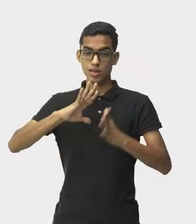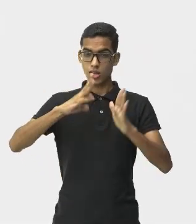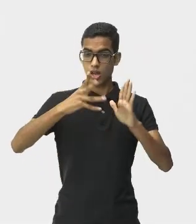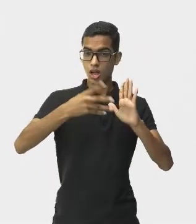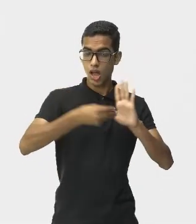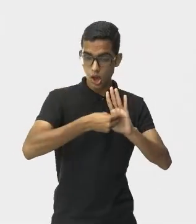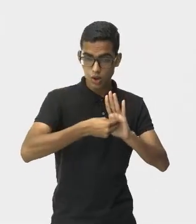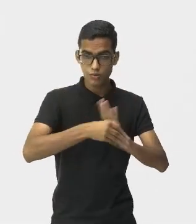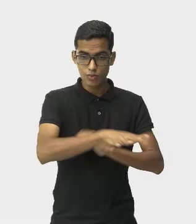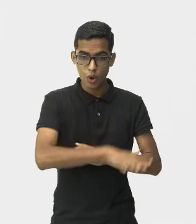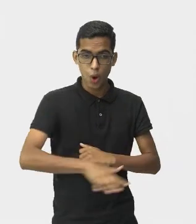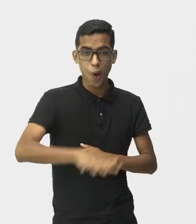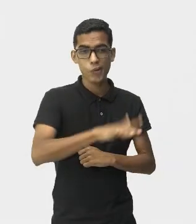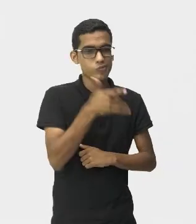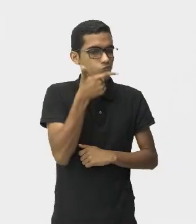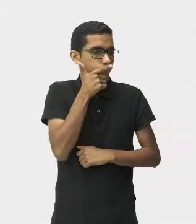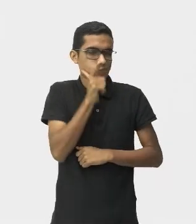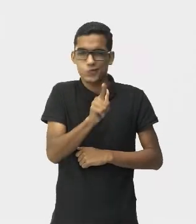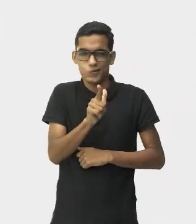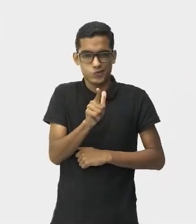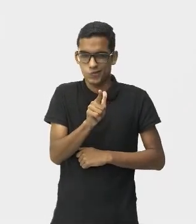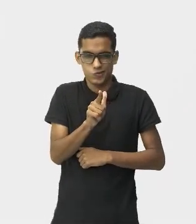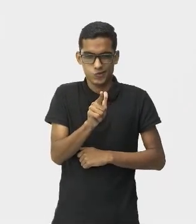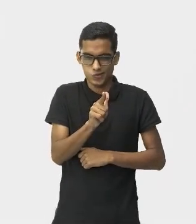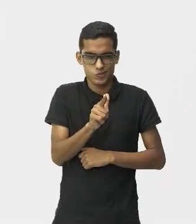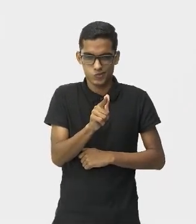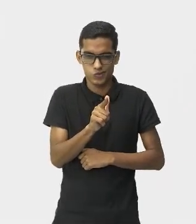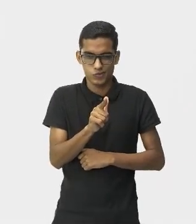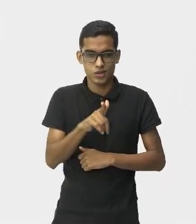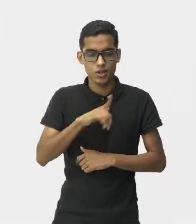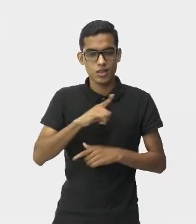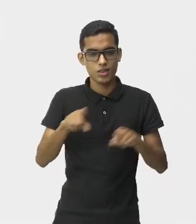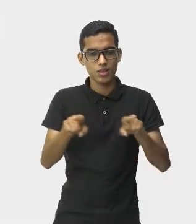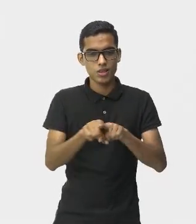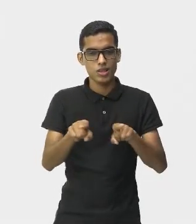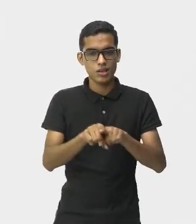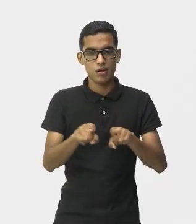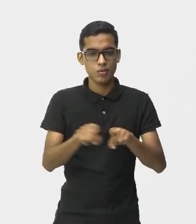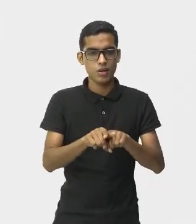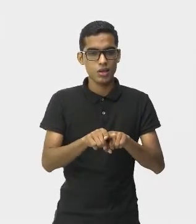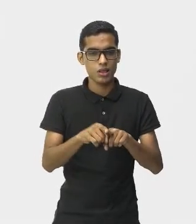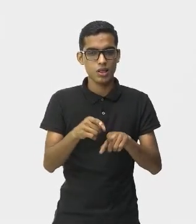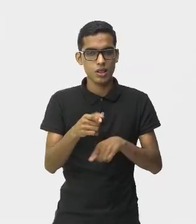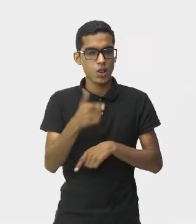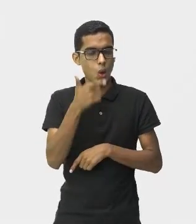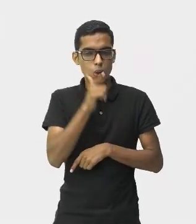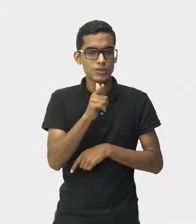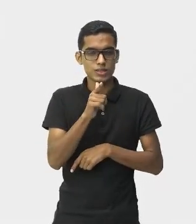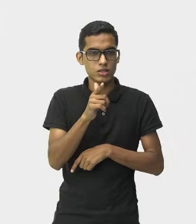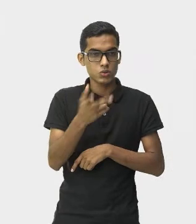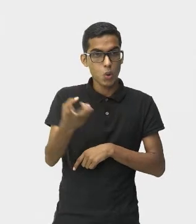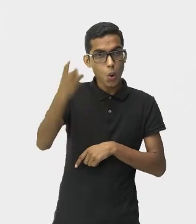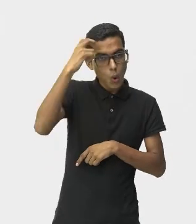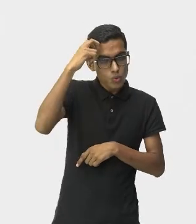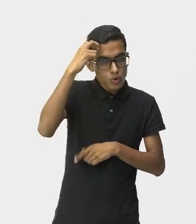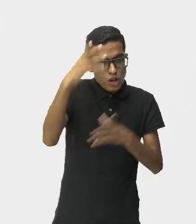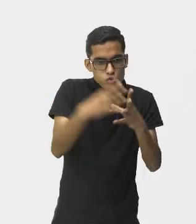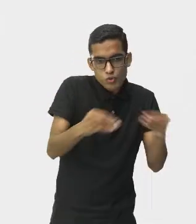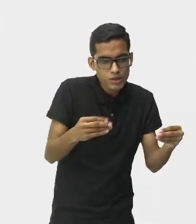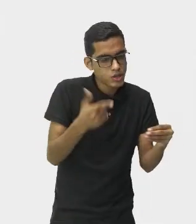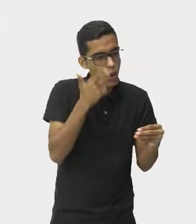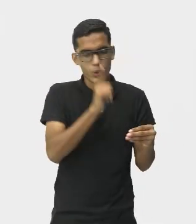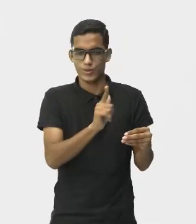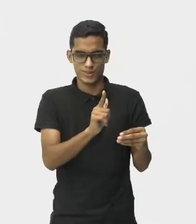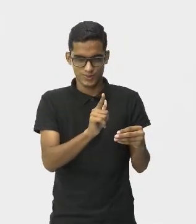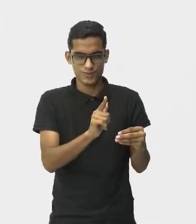obter êxito, diminuindo mais a população nativa e ajudando a desestruturar a cultura da região. Portanto, galerinha, a gente viu